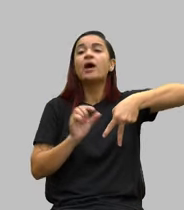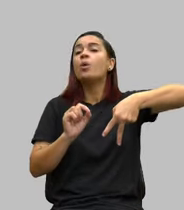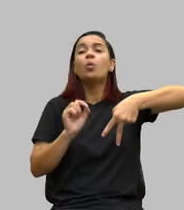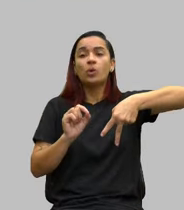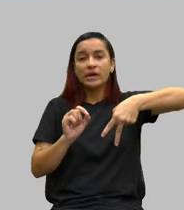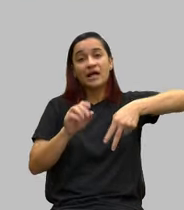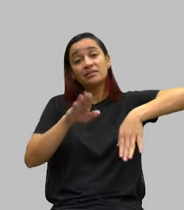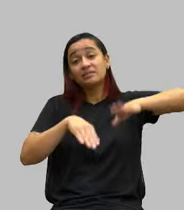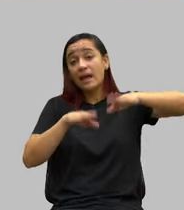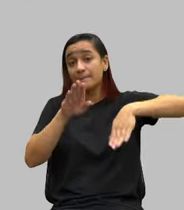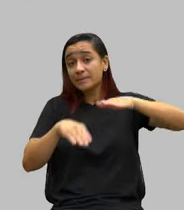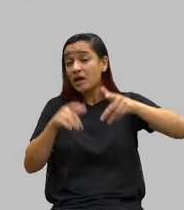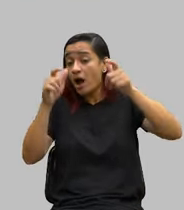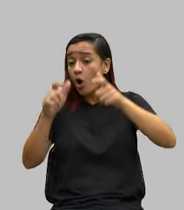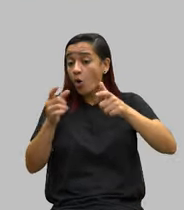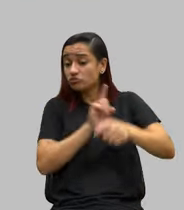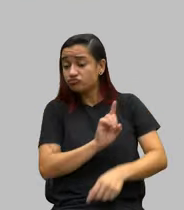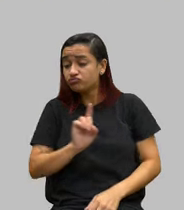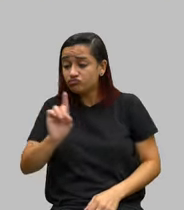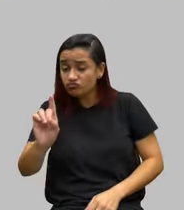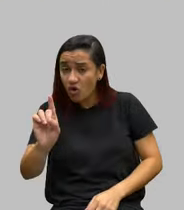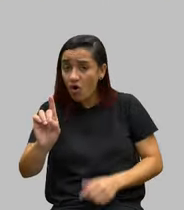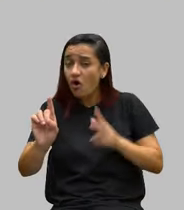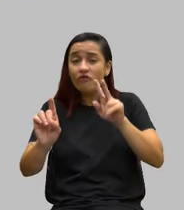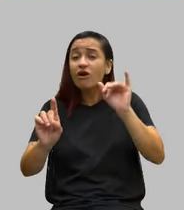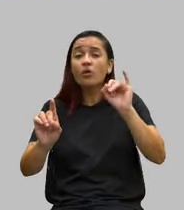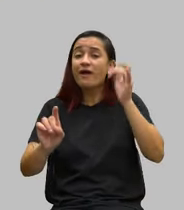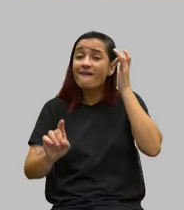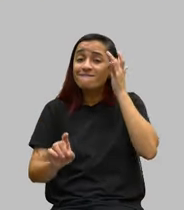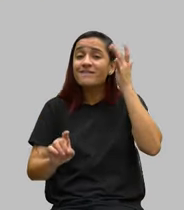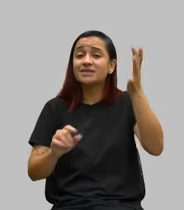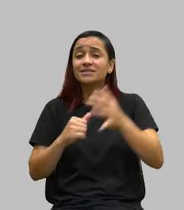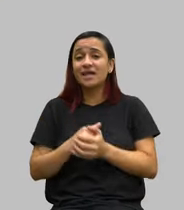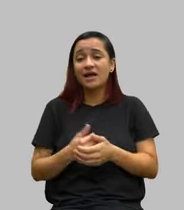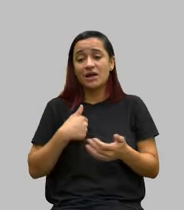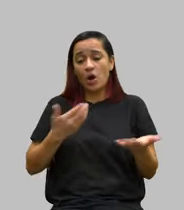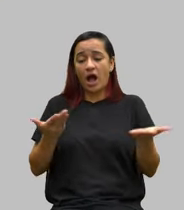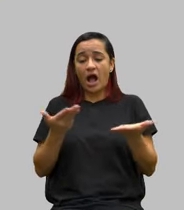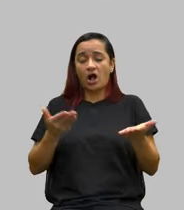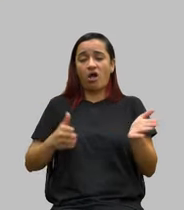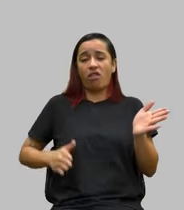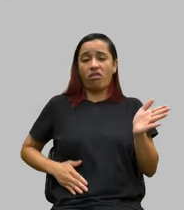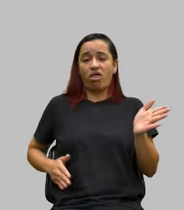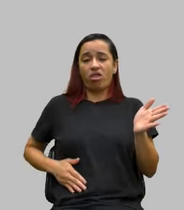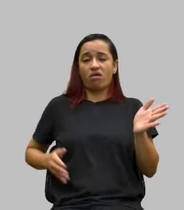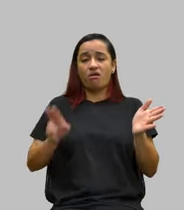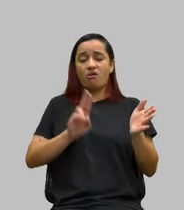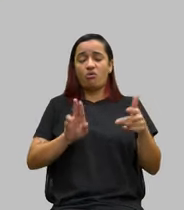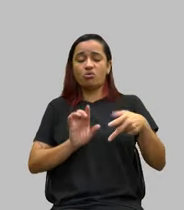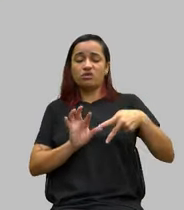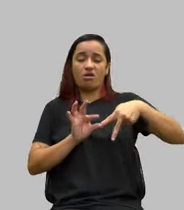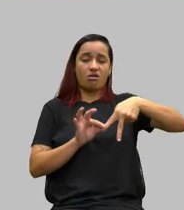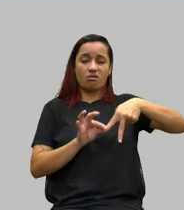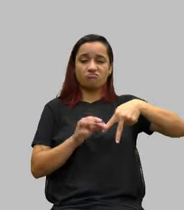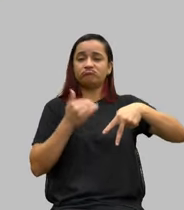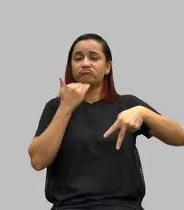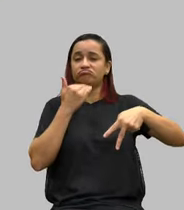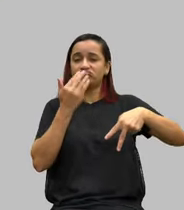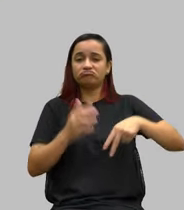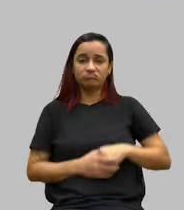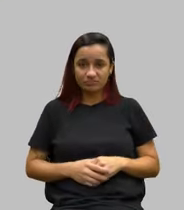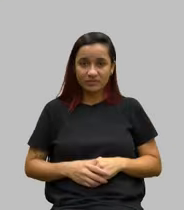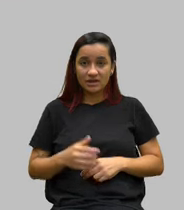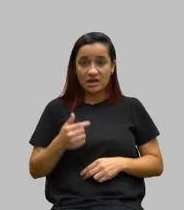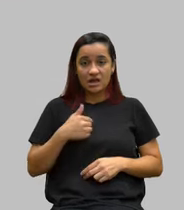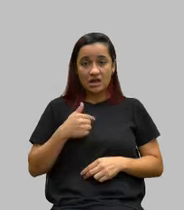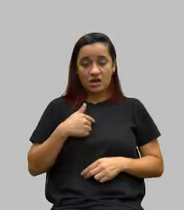for colocado ele vai facilitar agora eu sou traficante com tornozeleira eu sou avião com tornozeleira